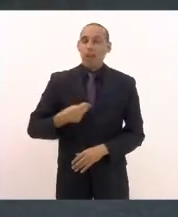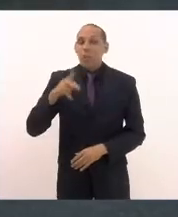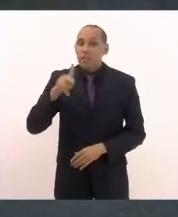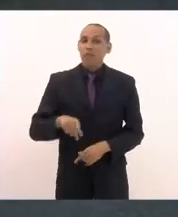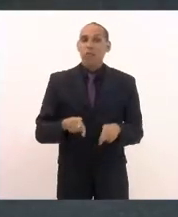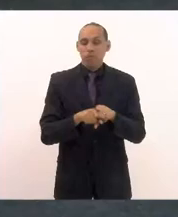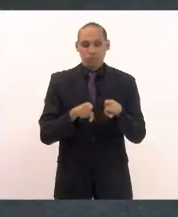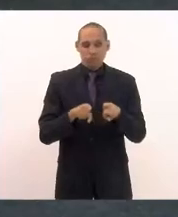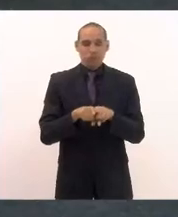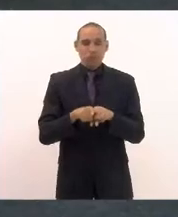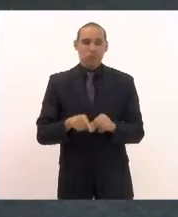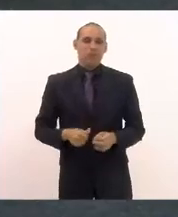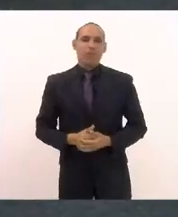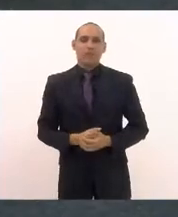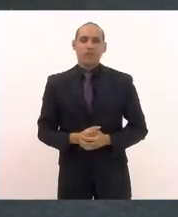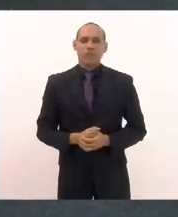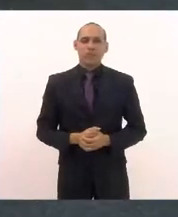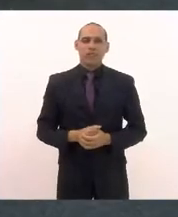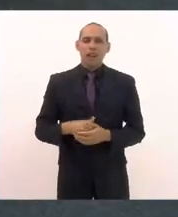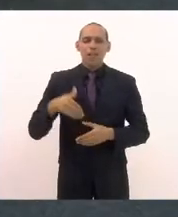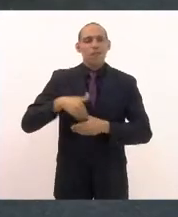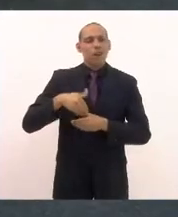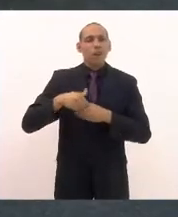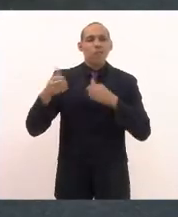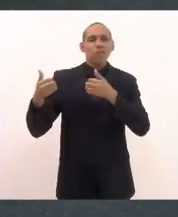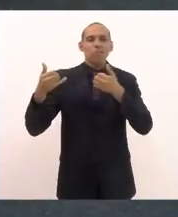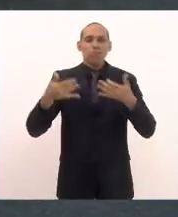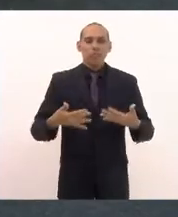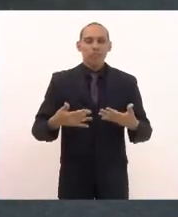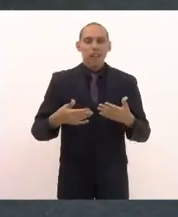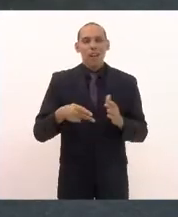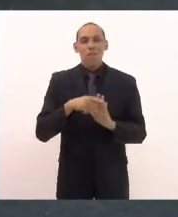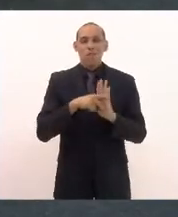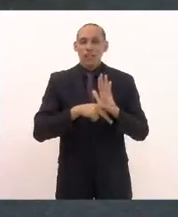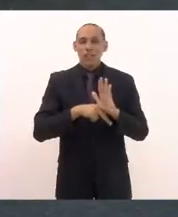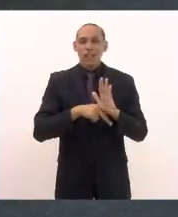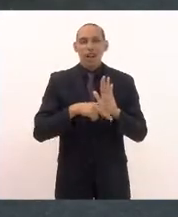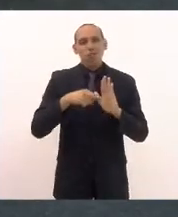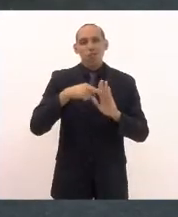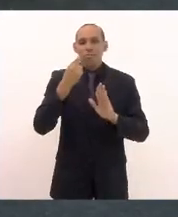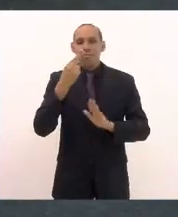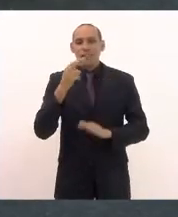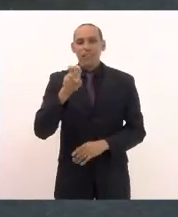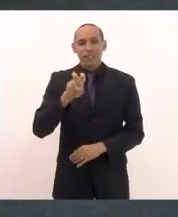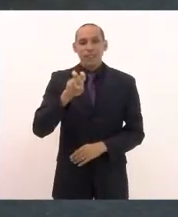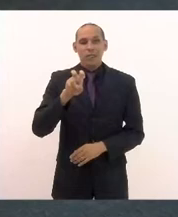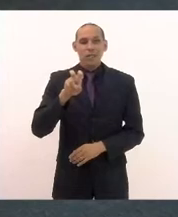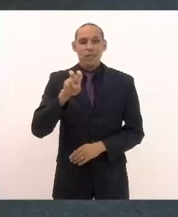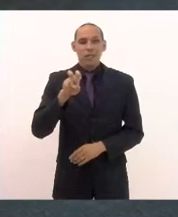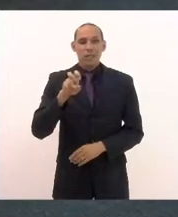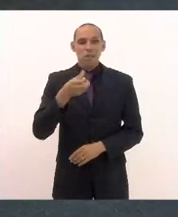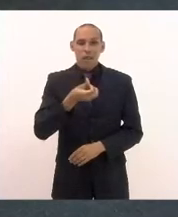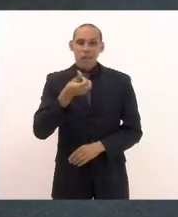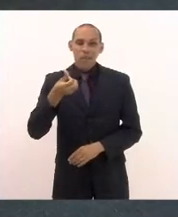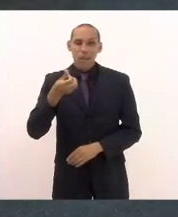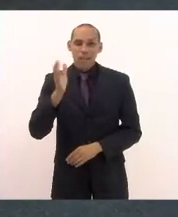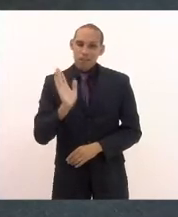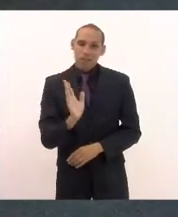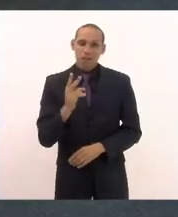também aqui, declarando o voto no projeto de resolução 566